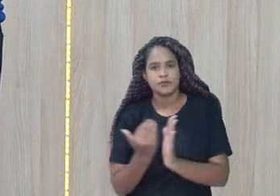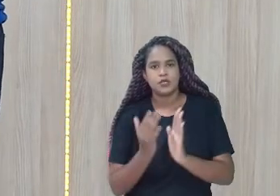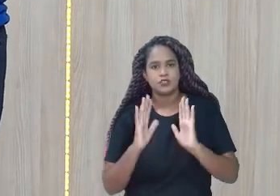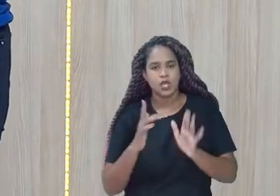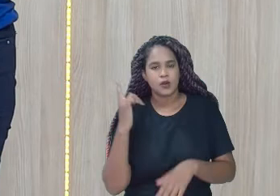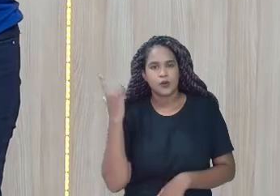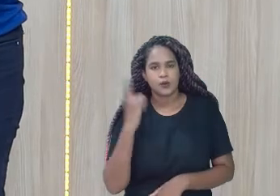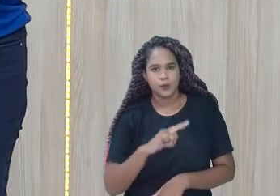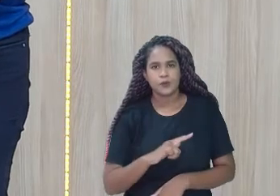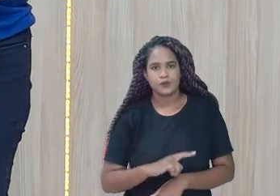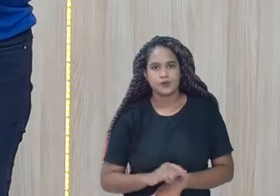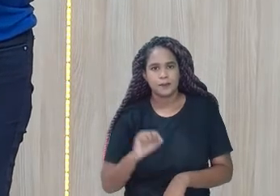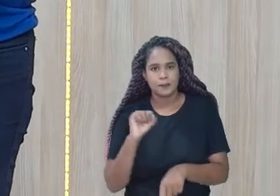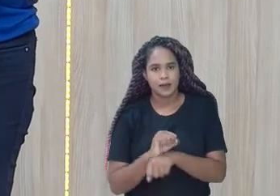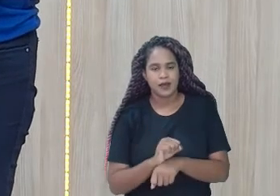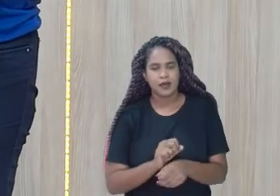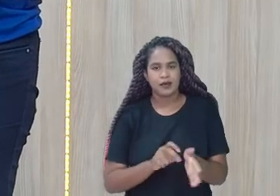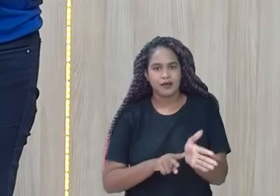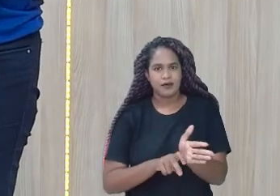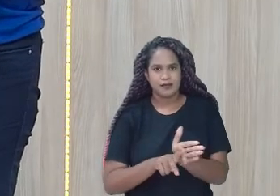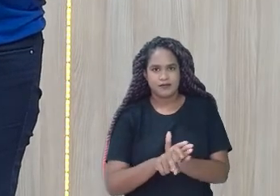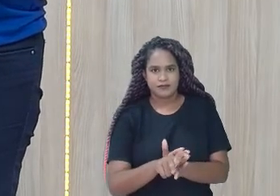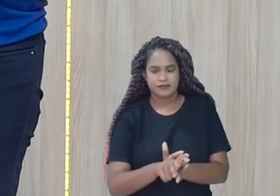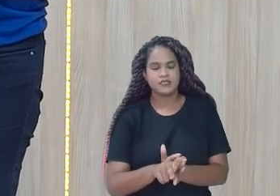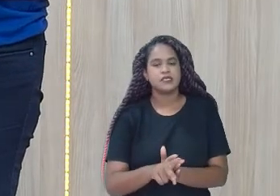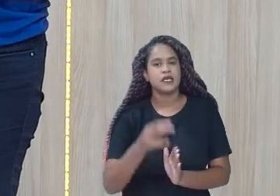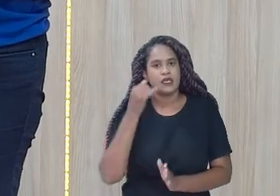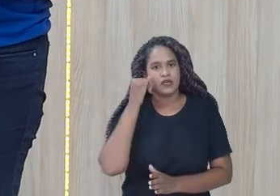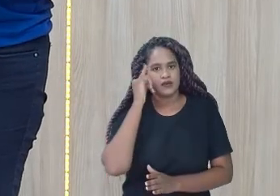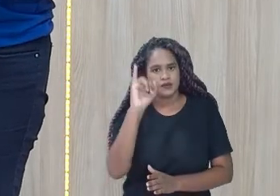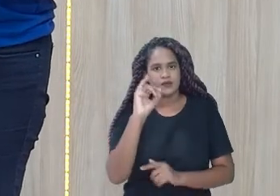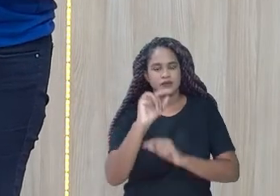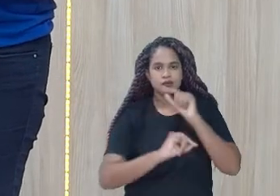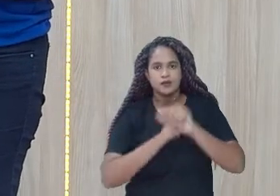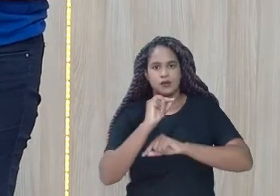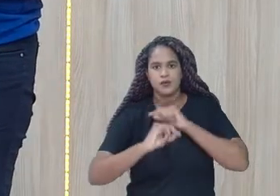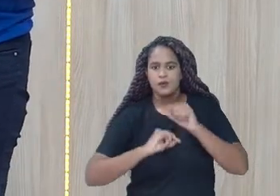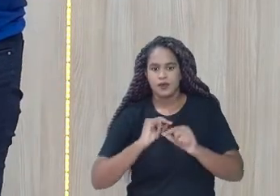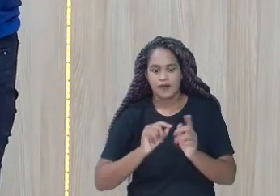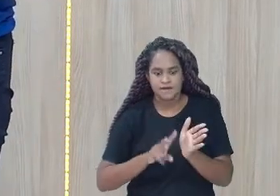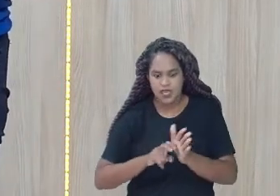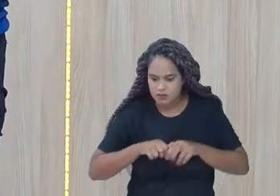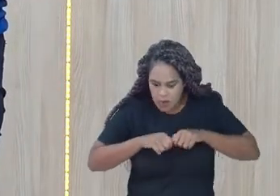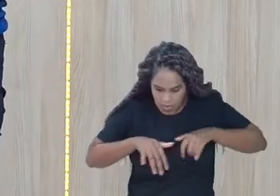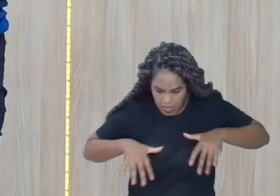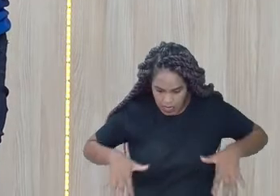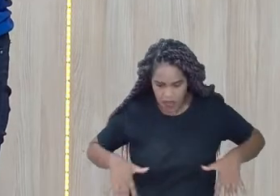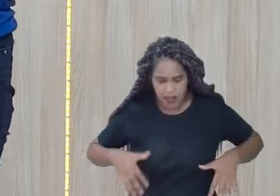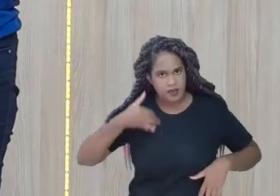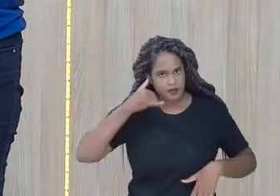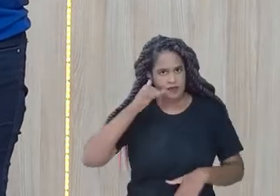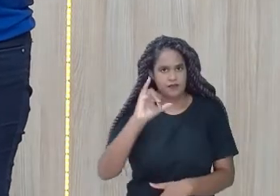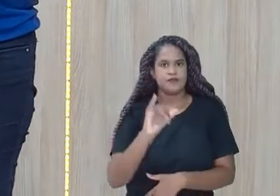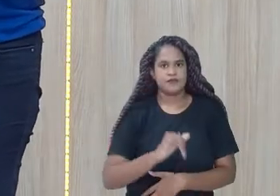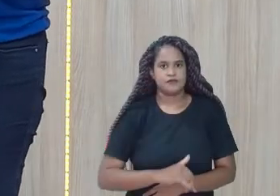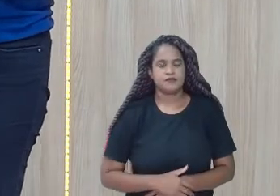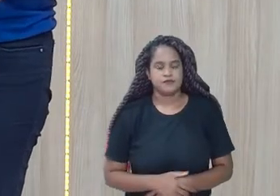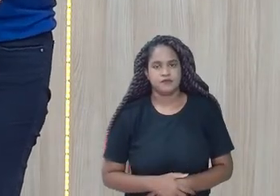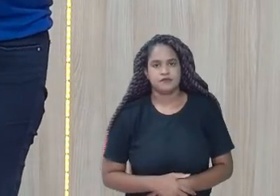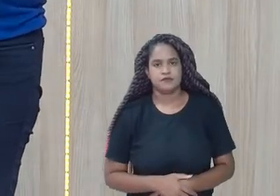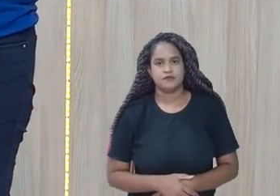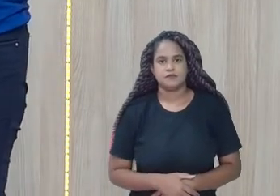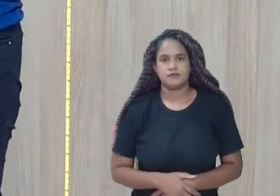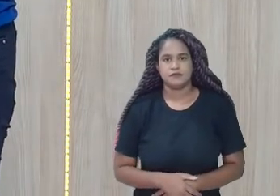enfraquecendo o vírus HIV, para que ele não se desenvolva e não atinja tanto o